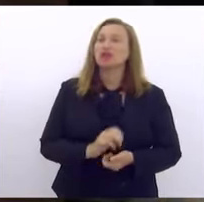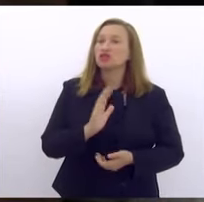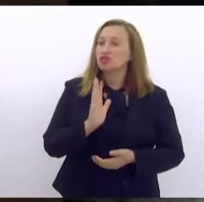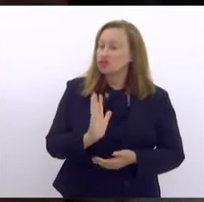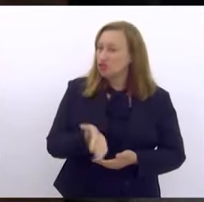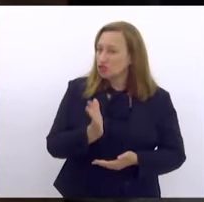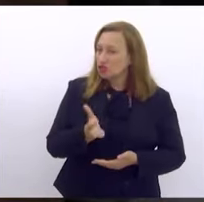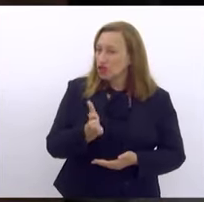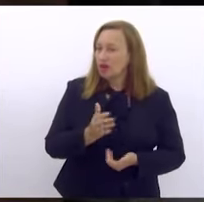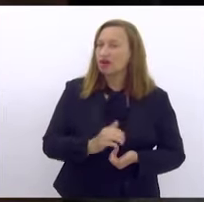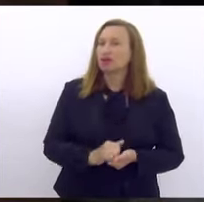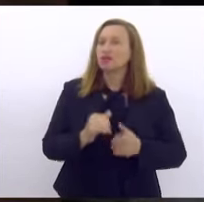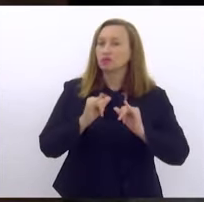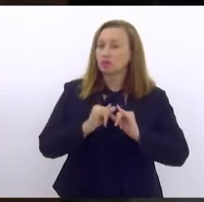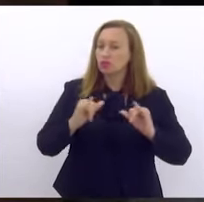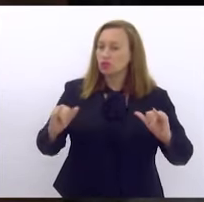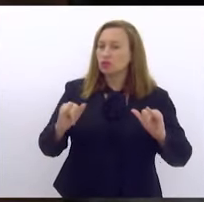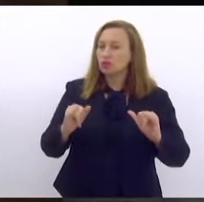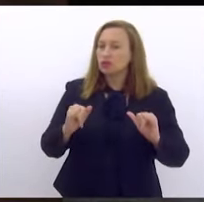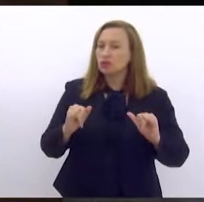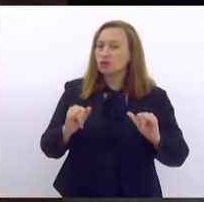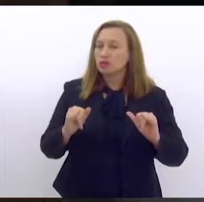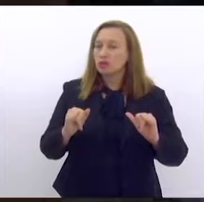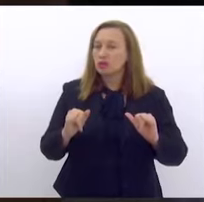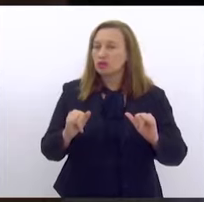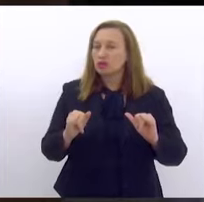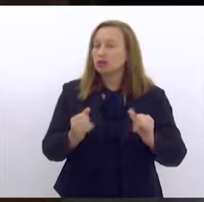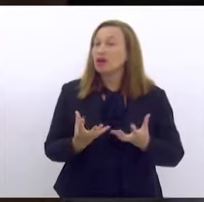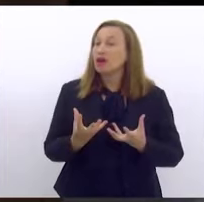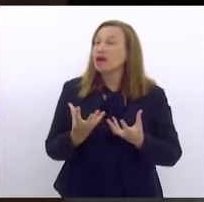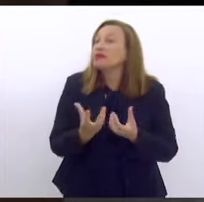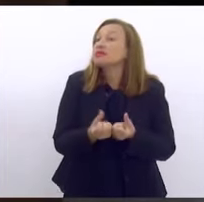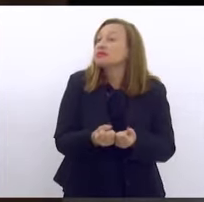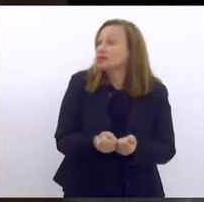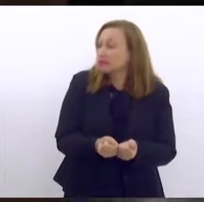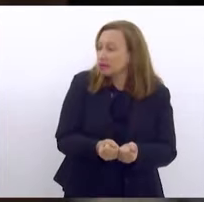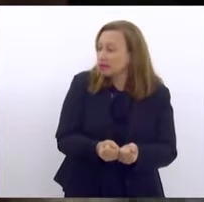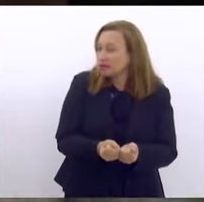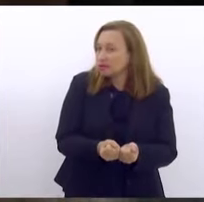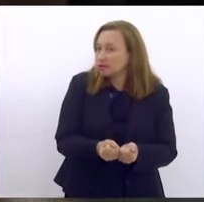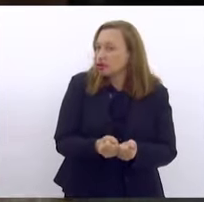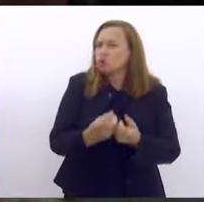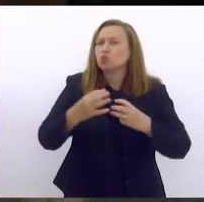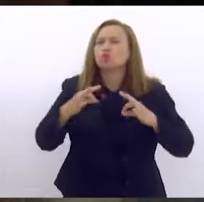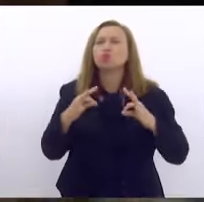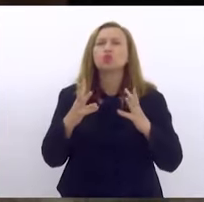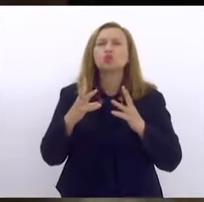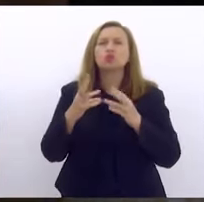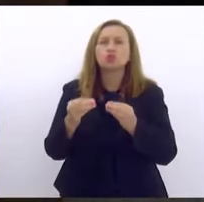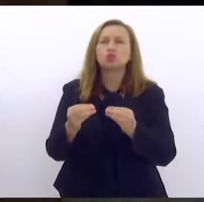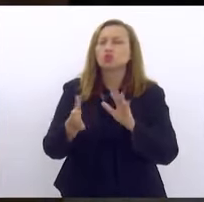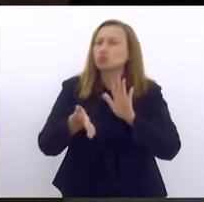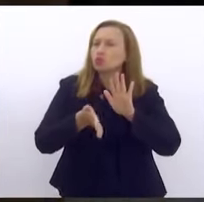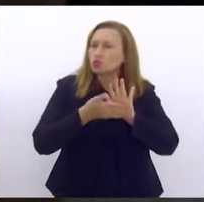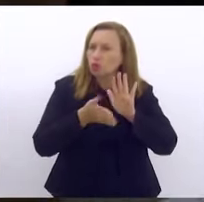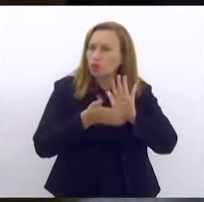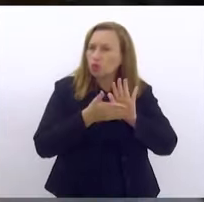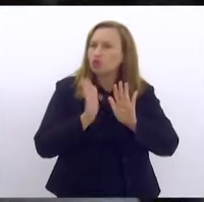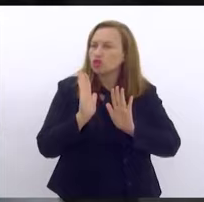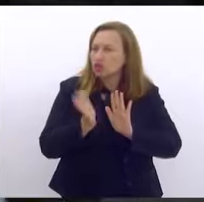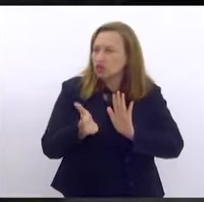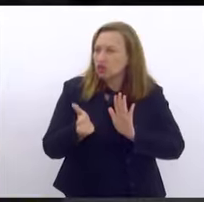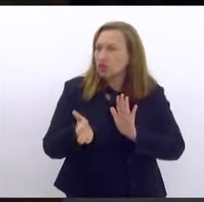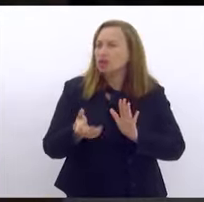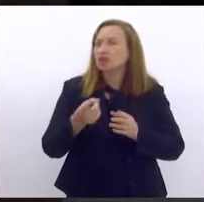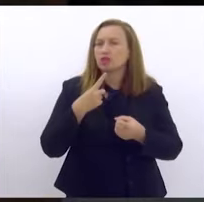anunciava que iria acatar, né, tudo aquilo que fosse proposto, porque já tinha